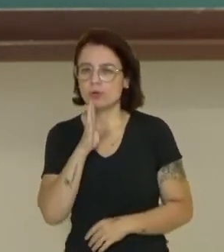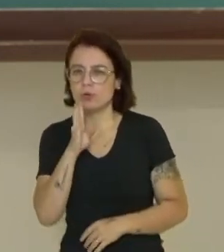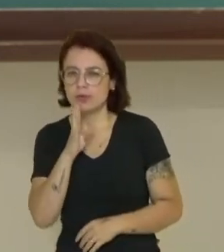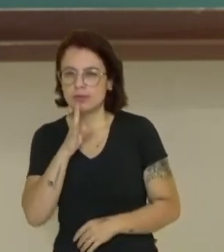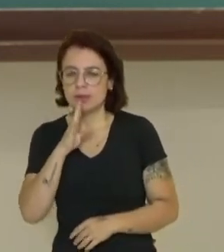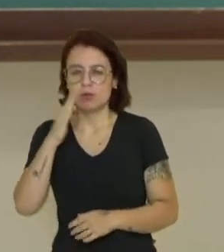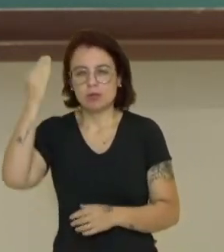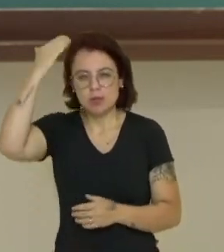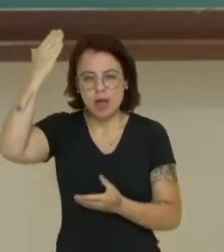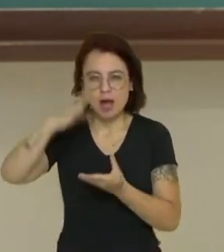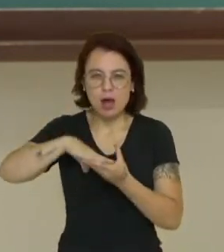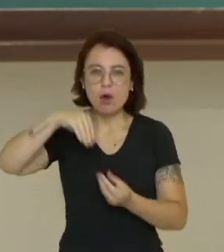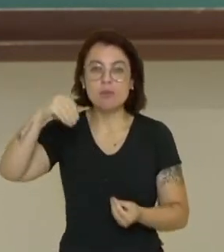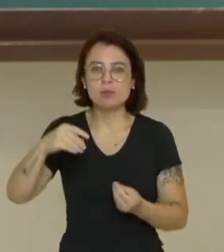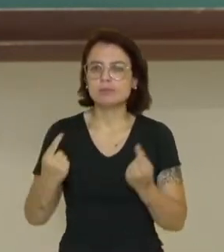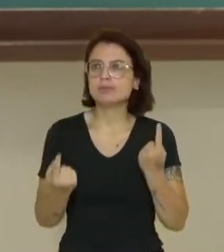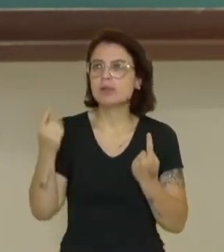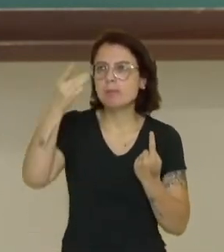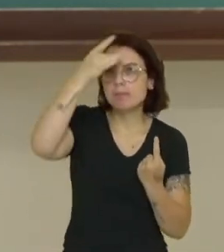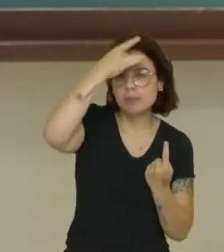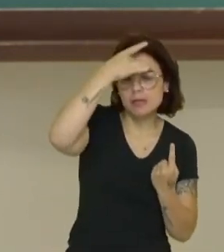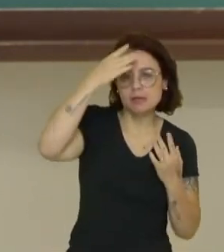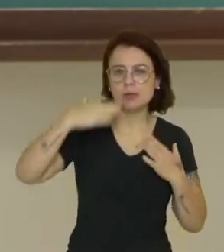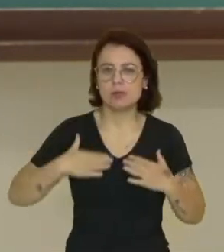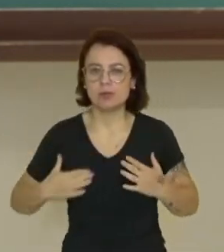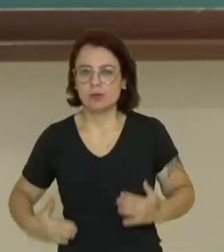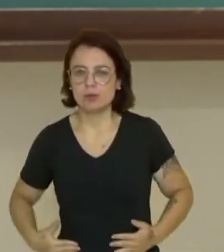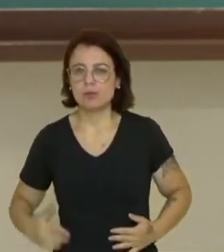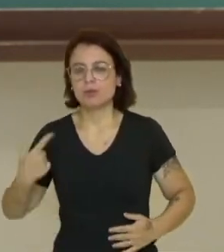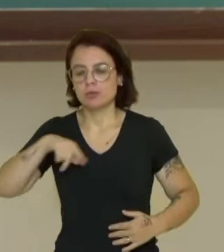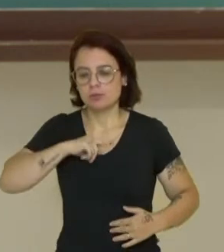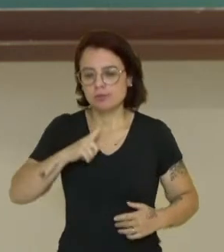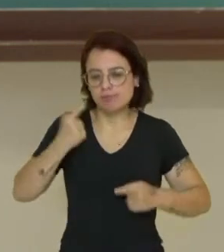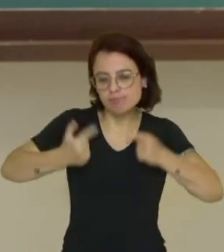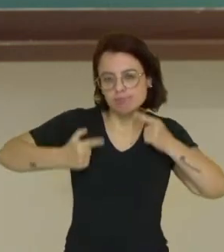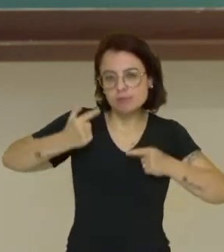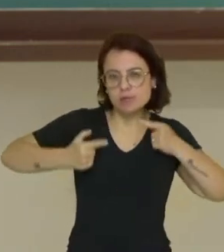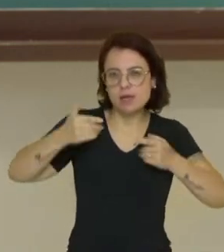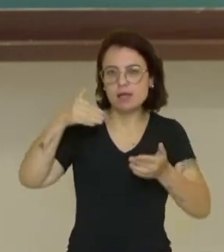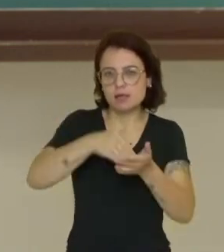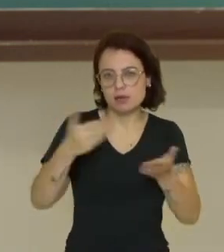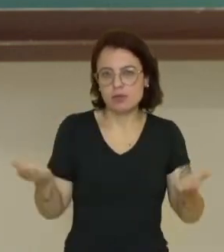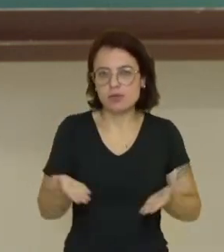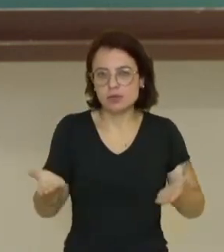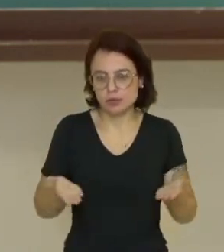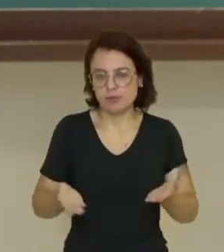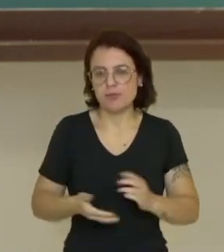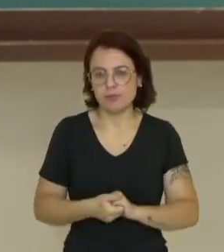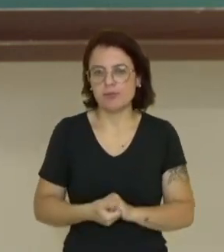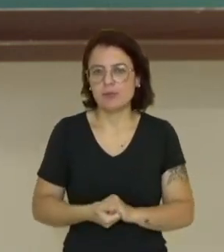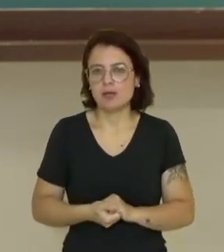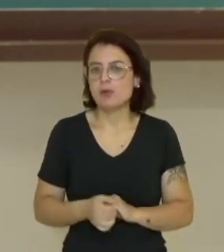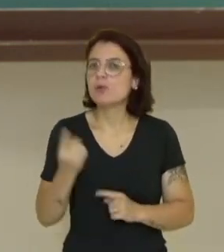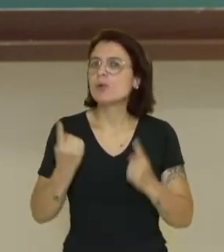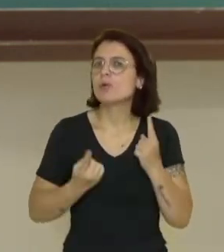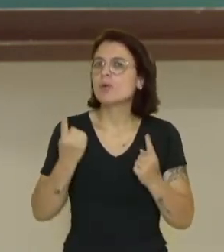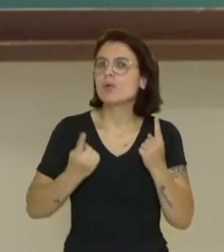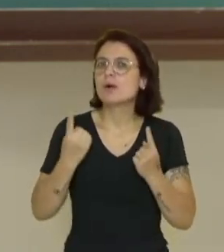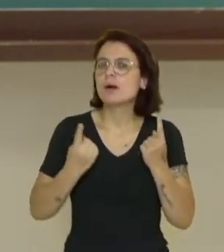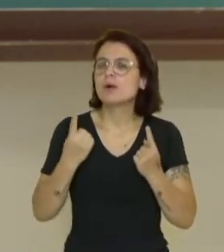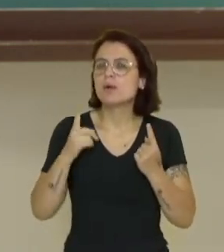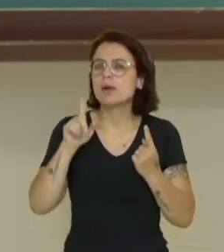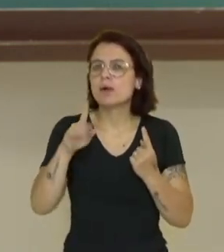Essa dualidade entre mente e corpo é uma coisa que a gente discute até hoje, né? Qual é a fonte